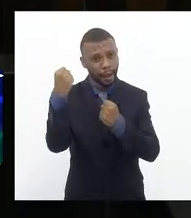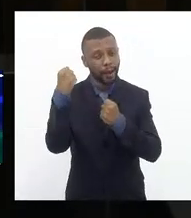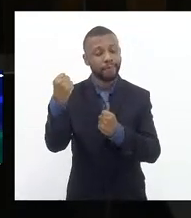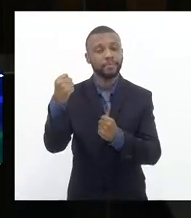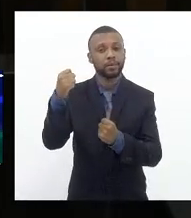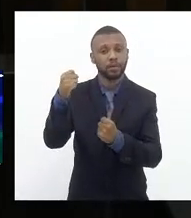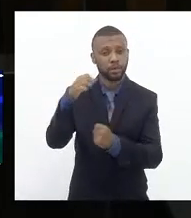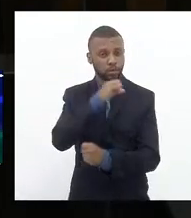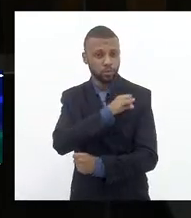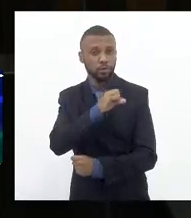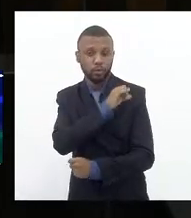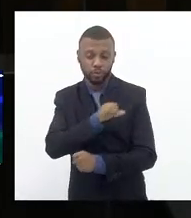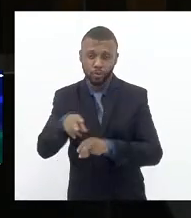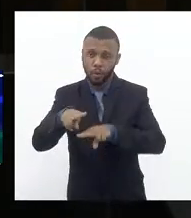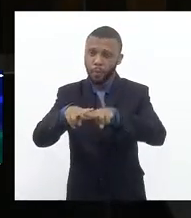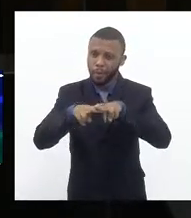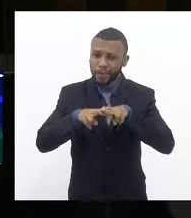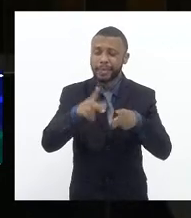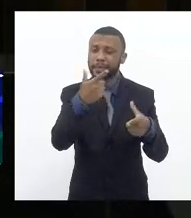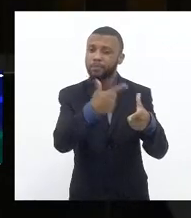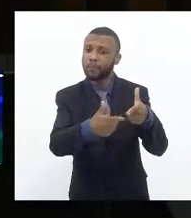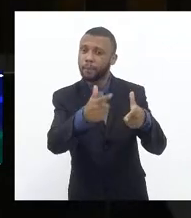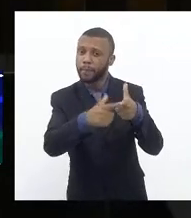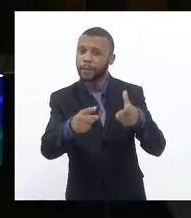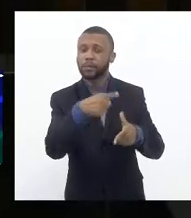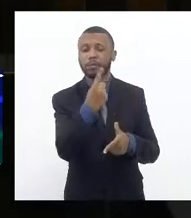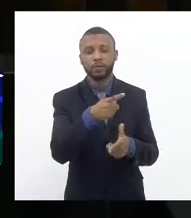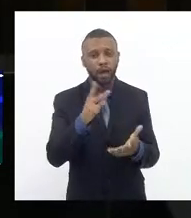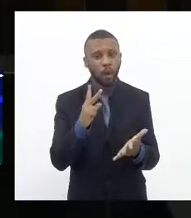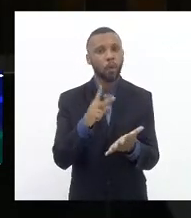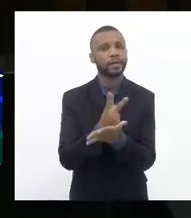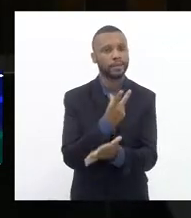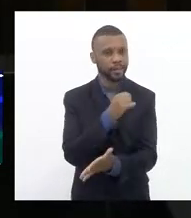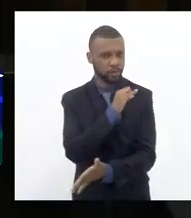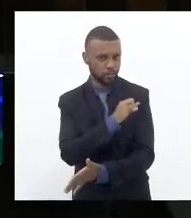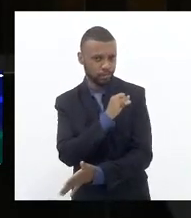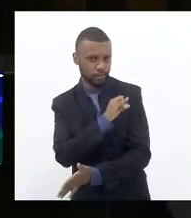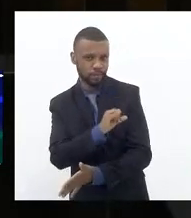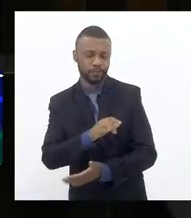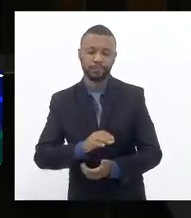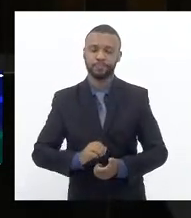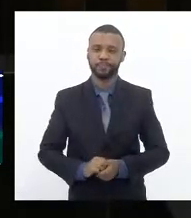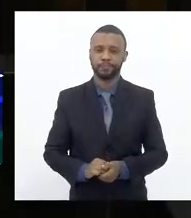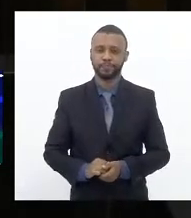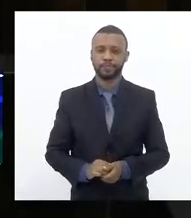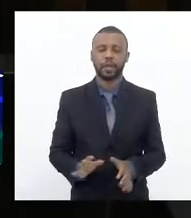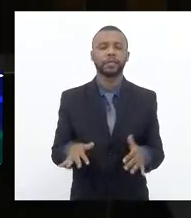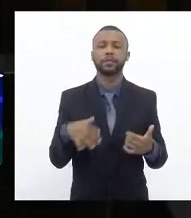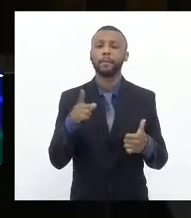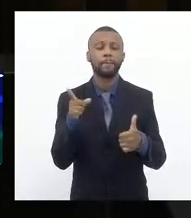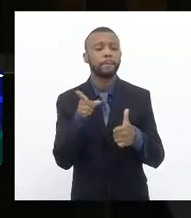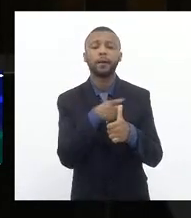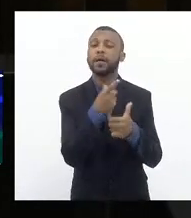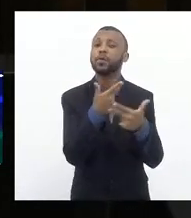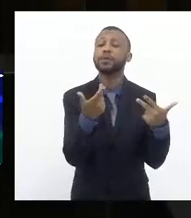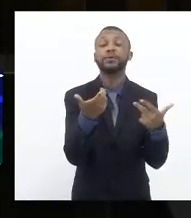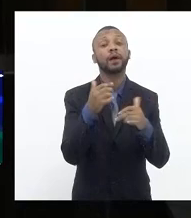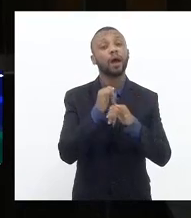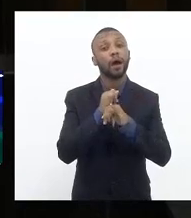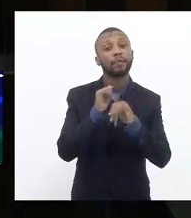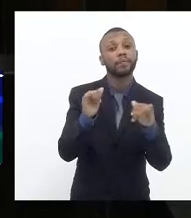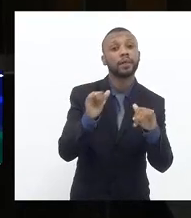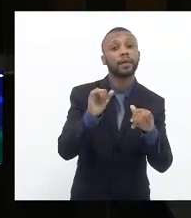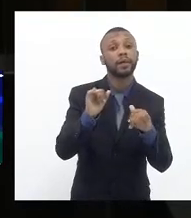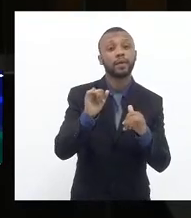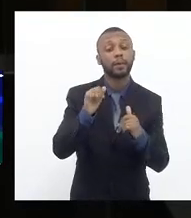enfrentando. Então, o primeiro ponto que eu quero ressaltar é que, mais uma vez, a gente vê um governo enviar para